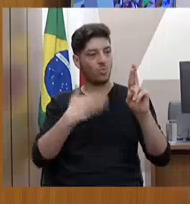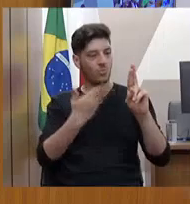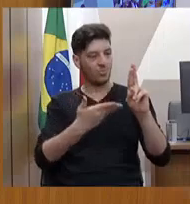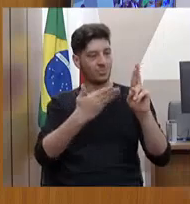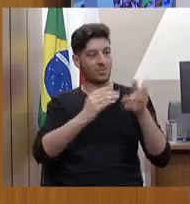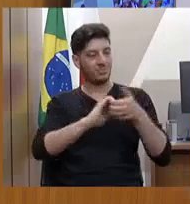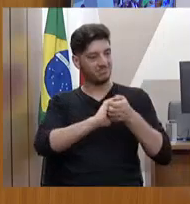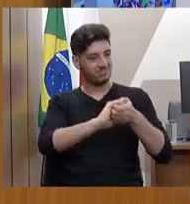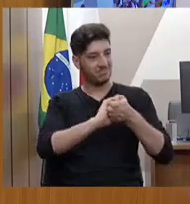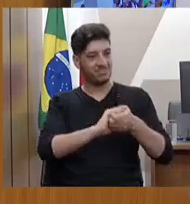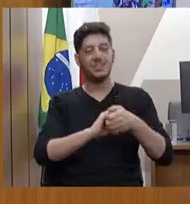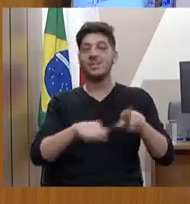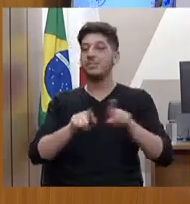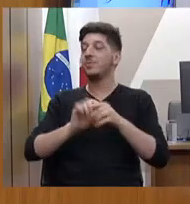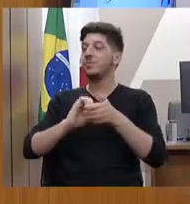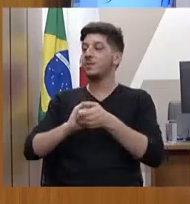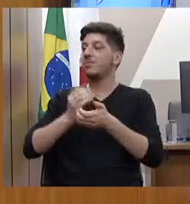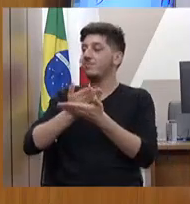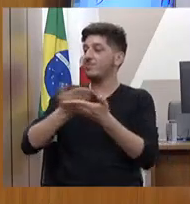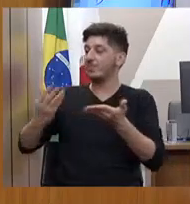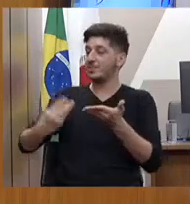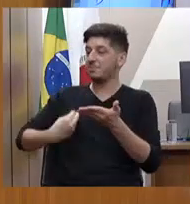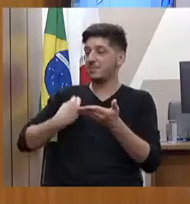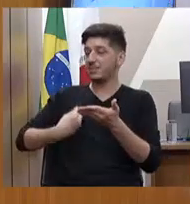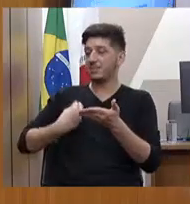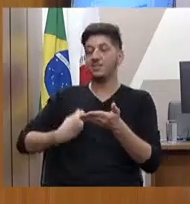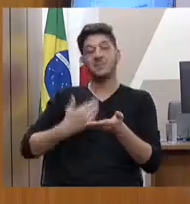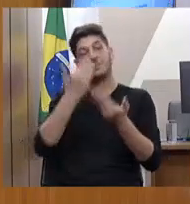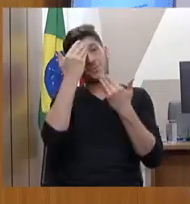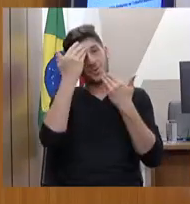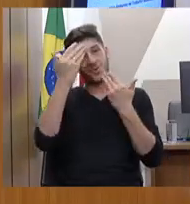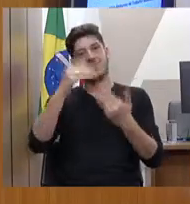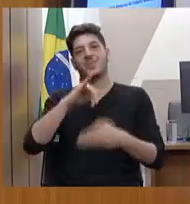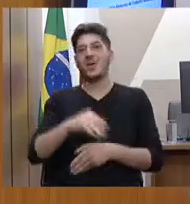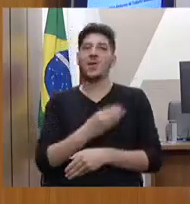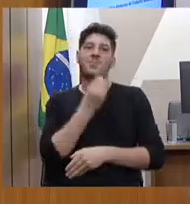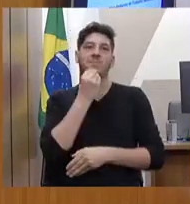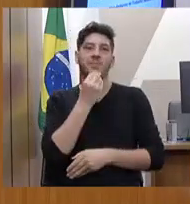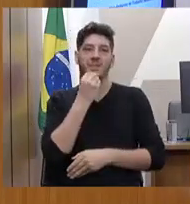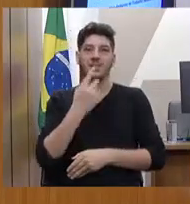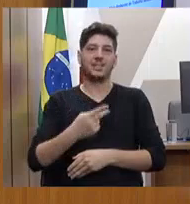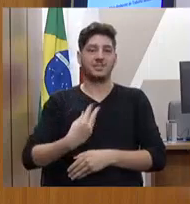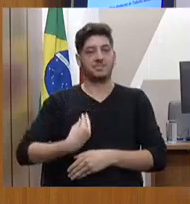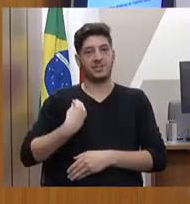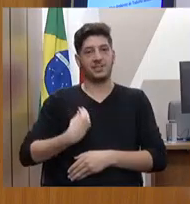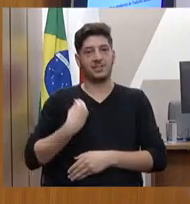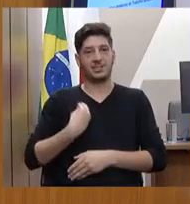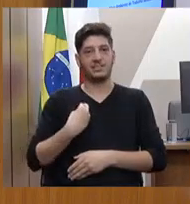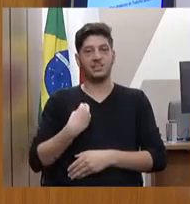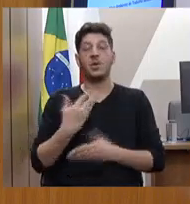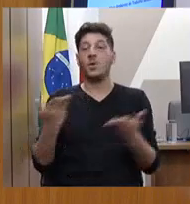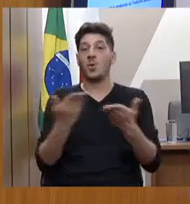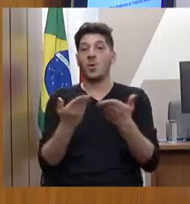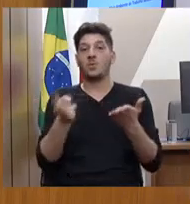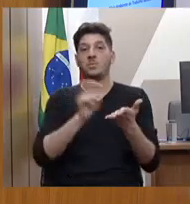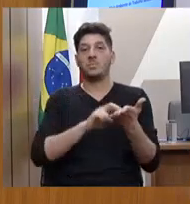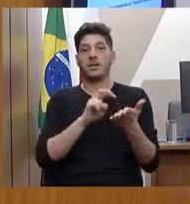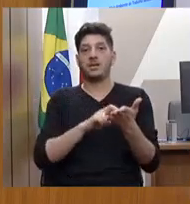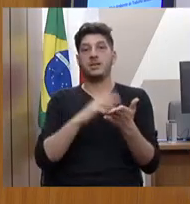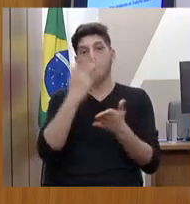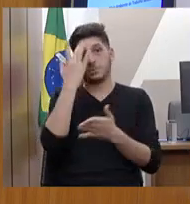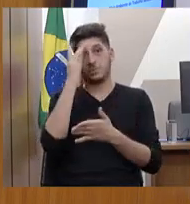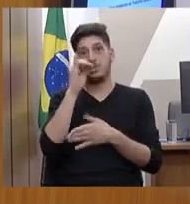todos presentes agradecer é oportunidade de estar aqui mais cedo eu disse aqui eu não sei